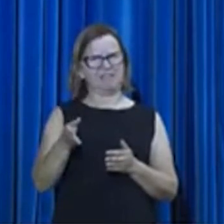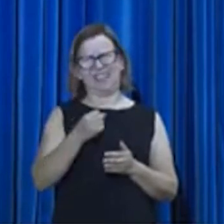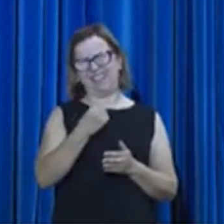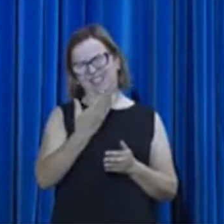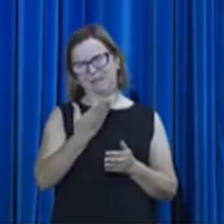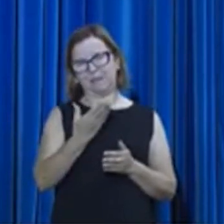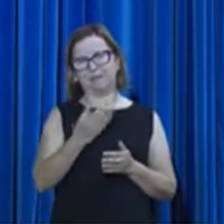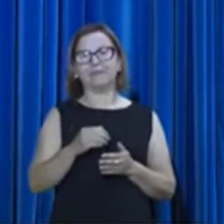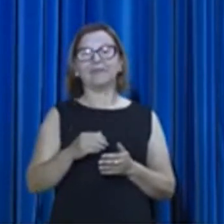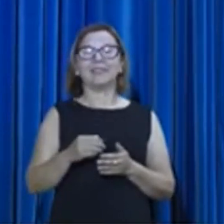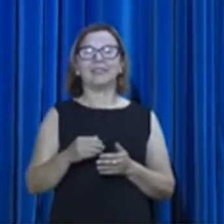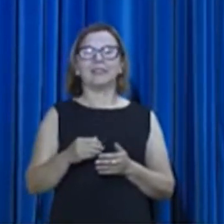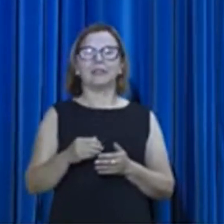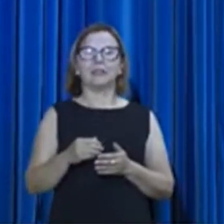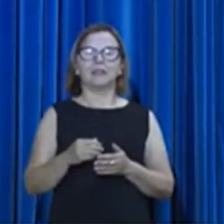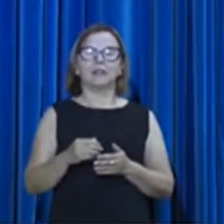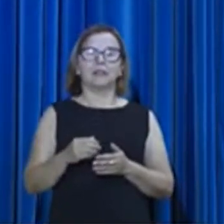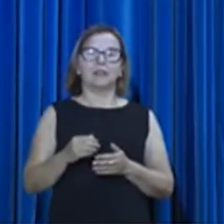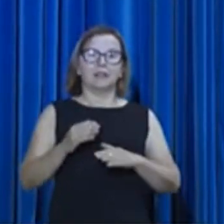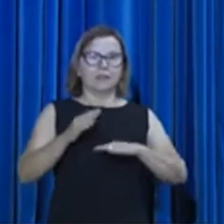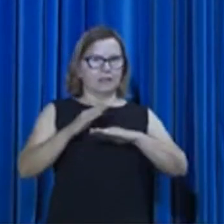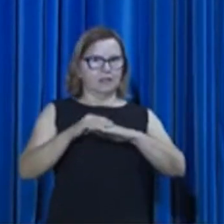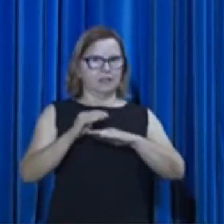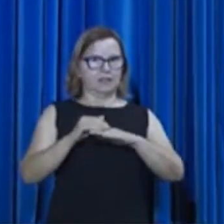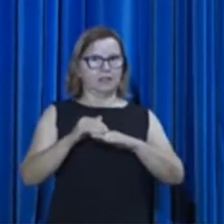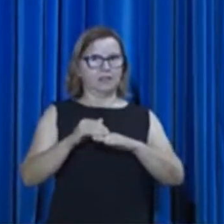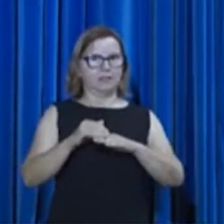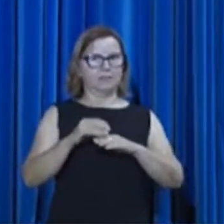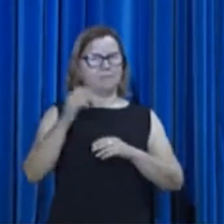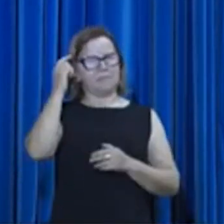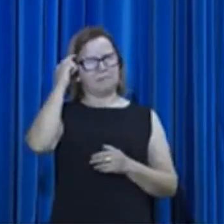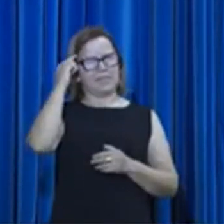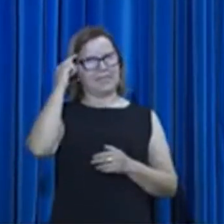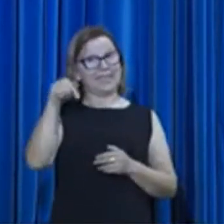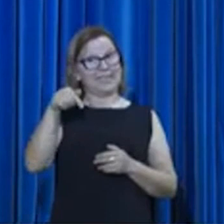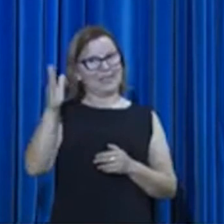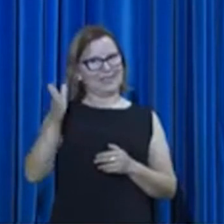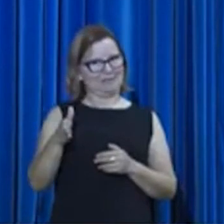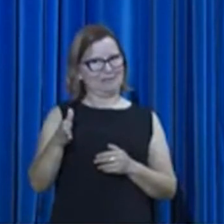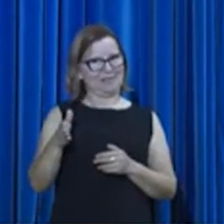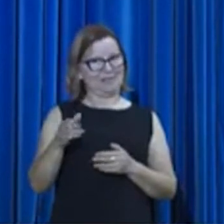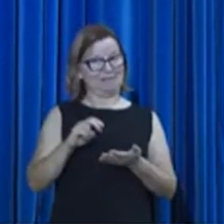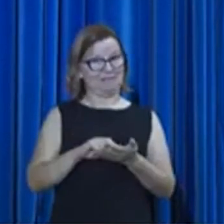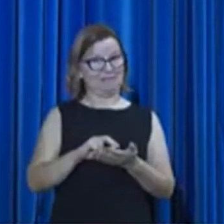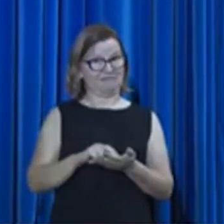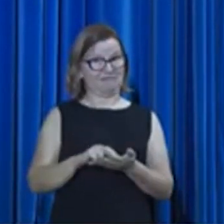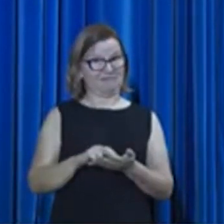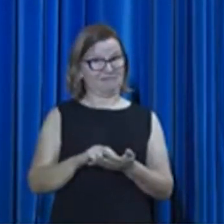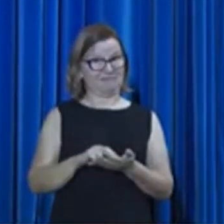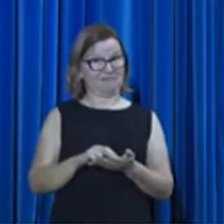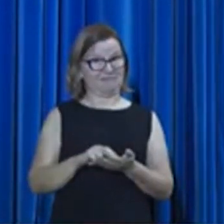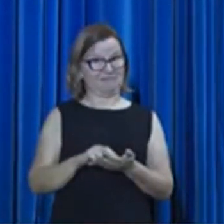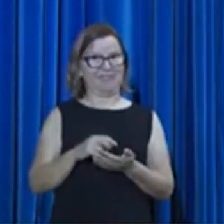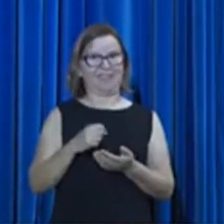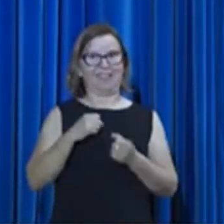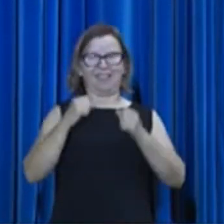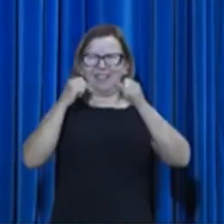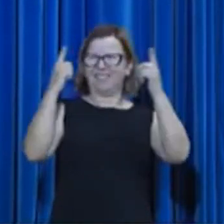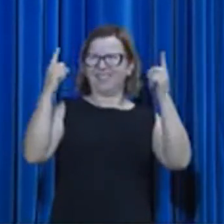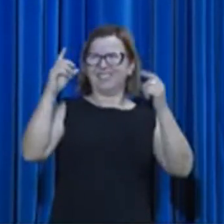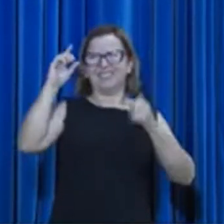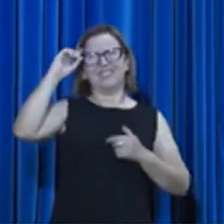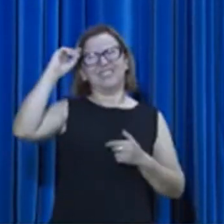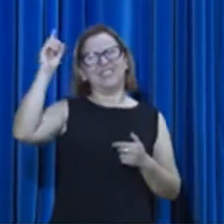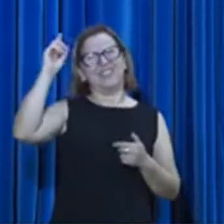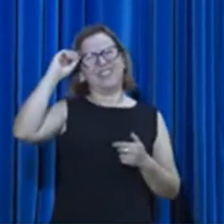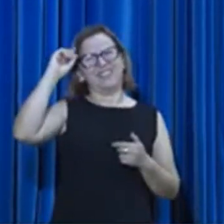O comissionado, ele pode pensar assim, 7h30 da manhã, puxa vida, 7h30, eu acordo cedo todos os dias da